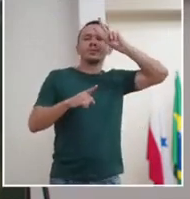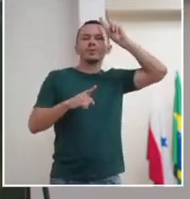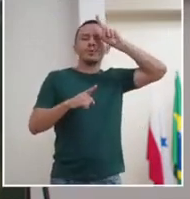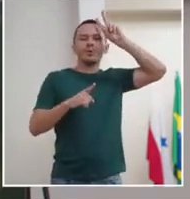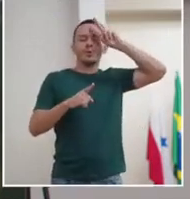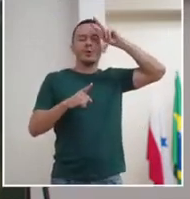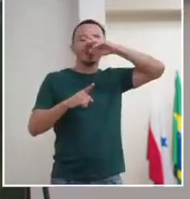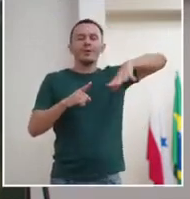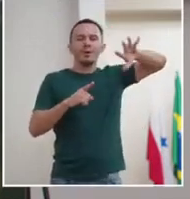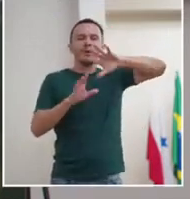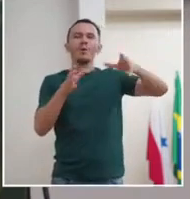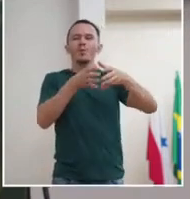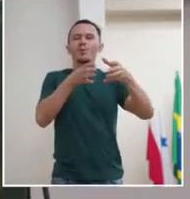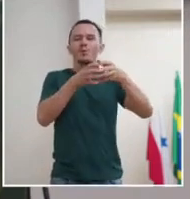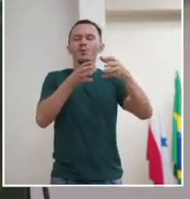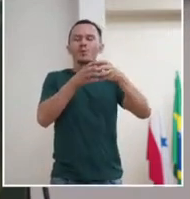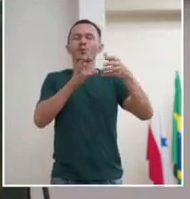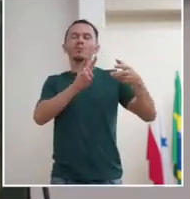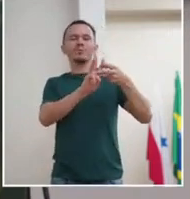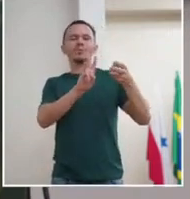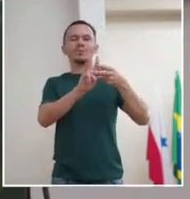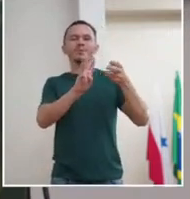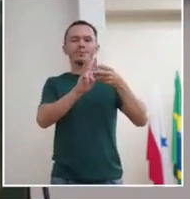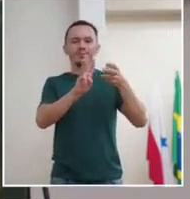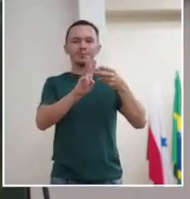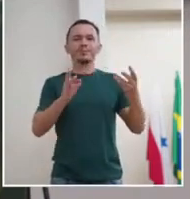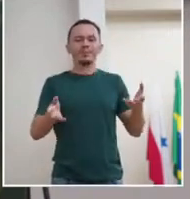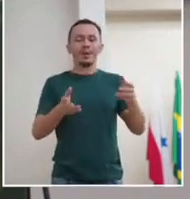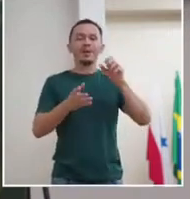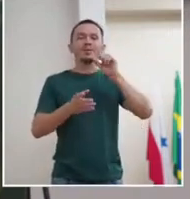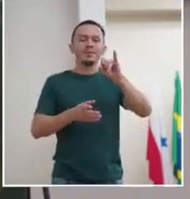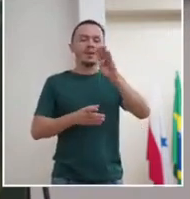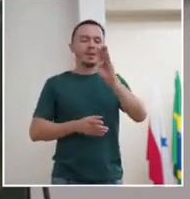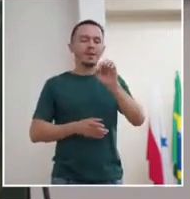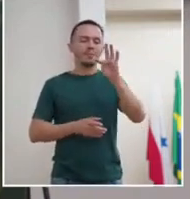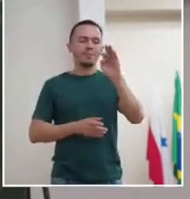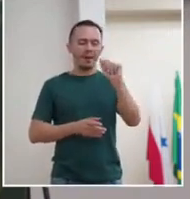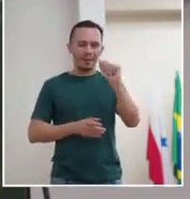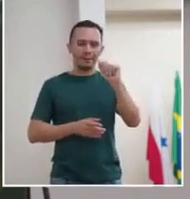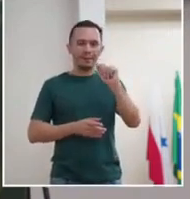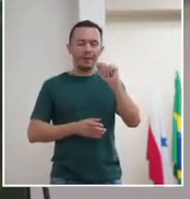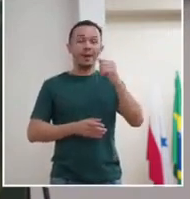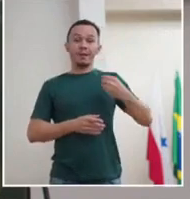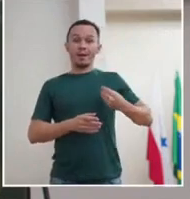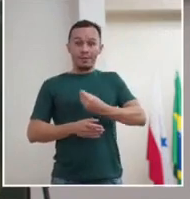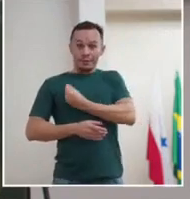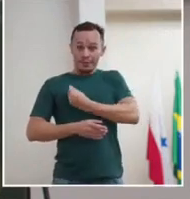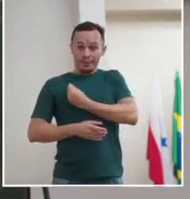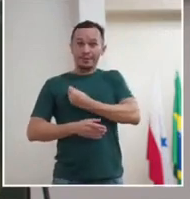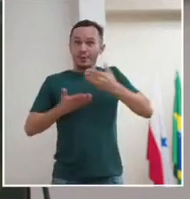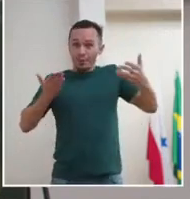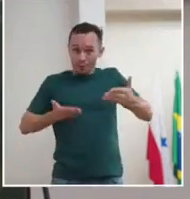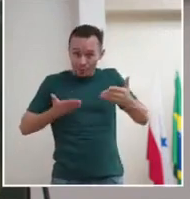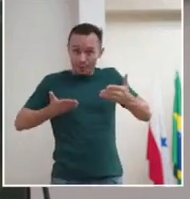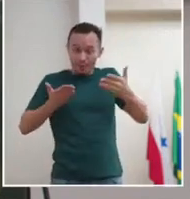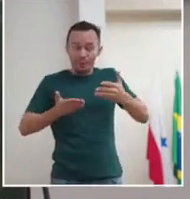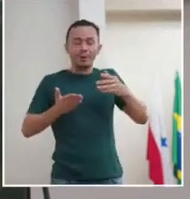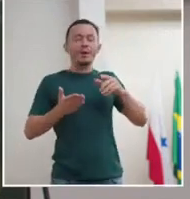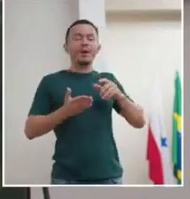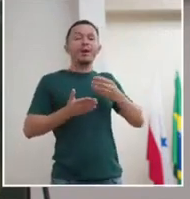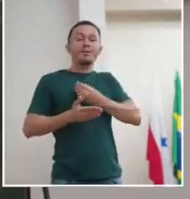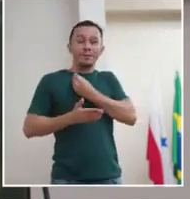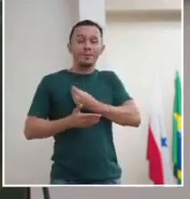tenho certeza que, se Berta estivesse viva, ela, que foi uma mulher que dedicou sua vida e obra aos povos indígenas